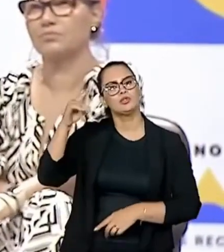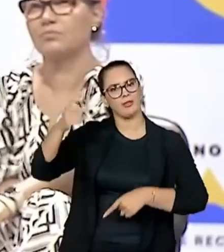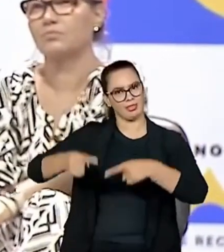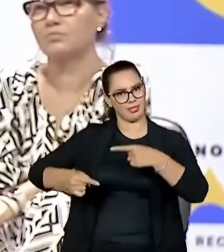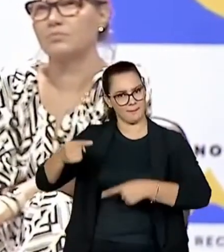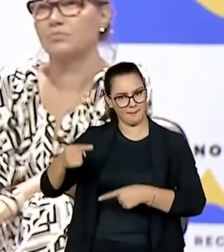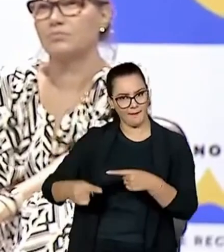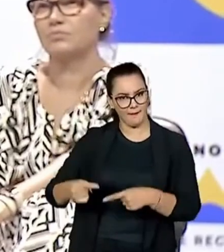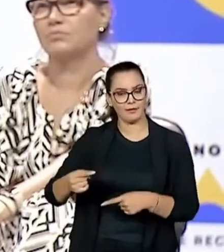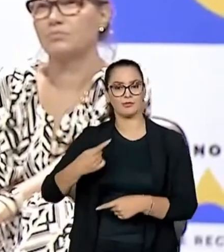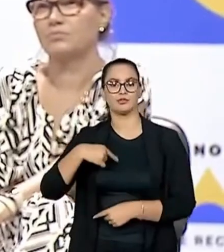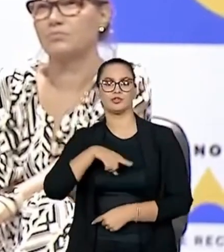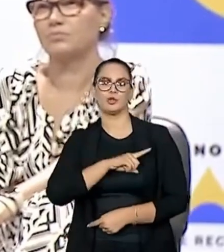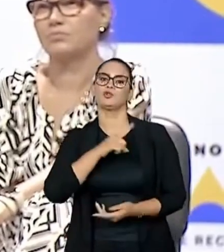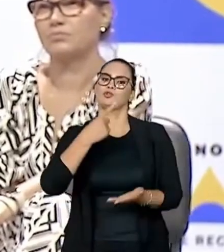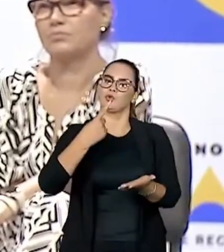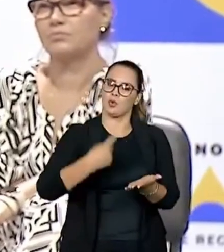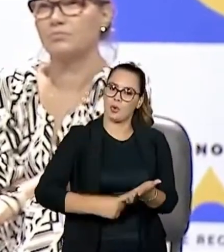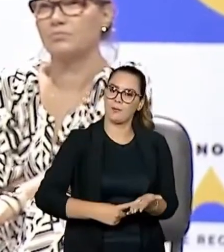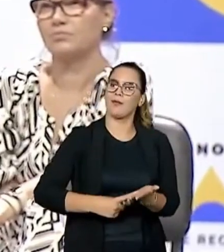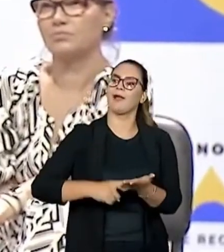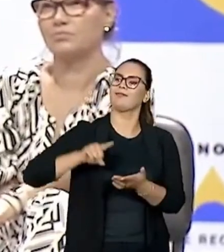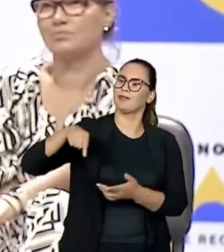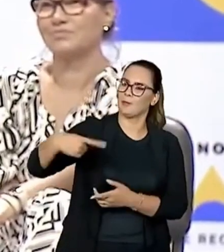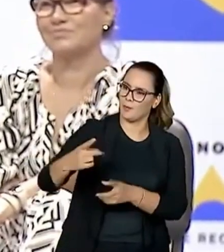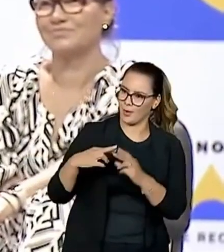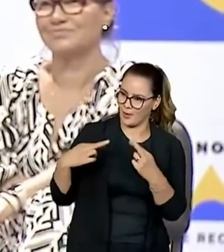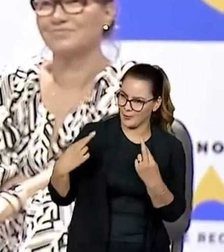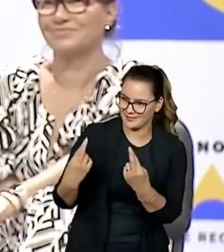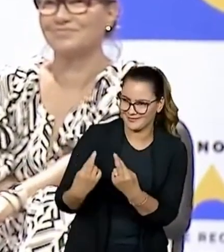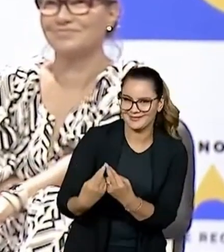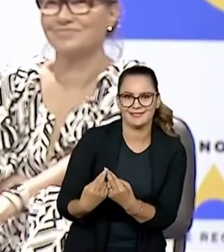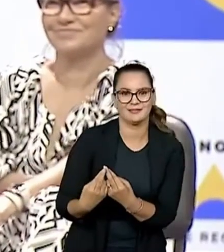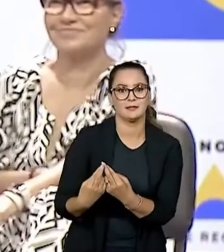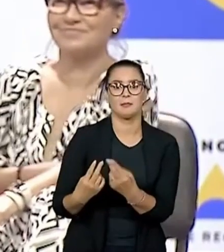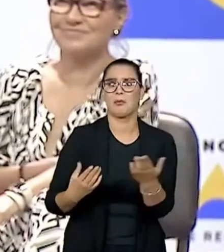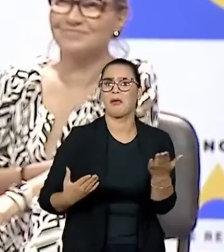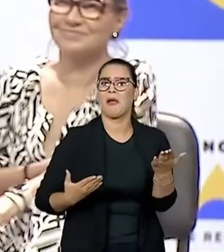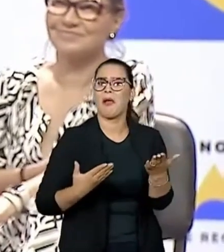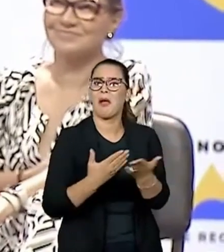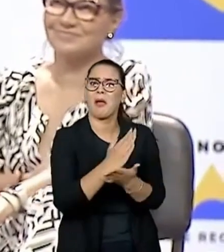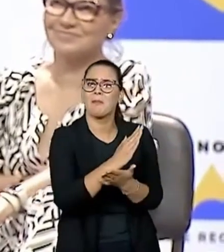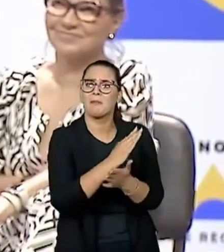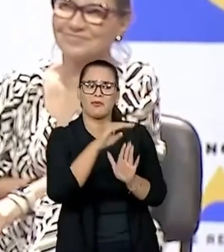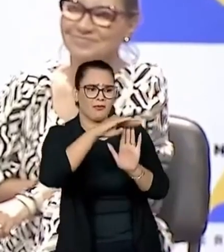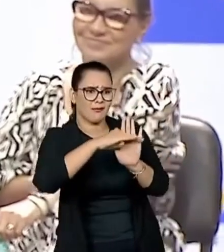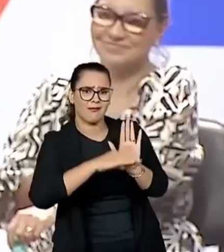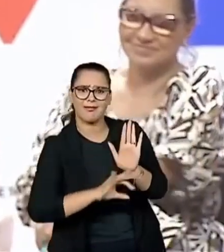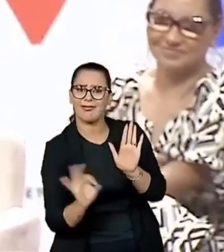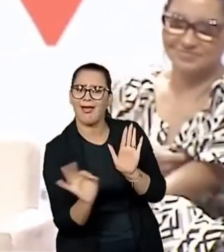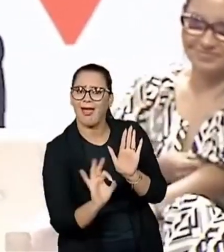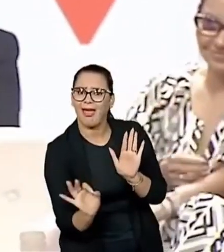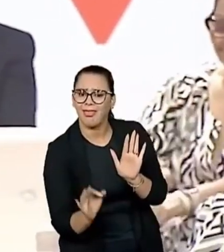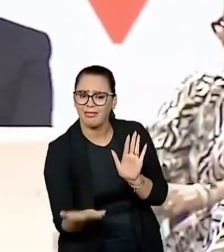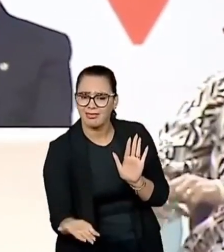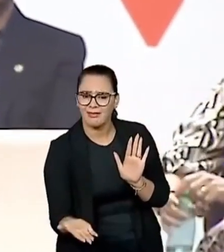debate, a gente marcava uma próxima reunião porque a gente não tinha aprovado as coisas que eram necessárias. No